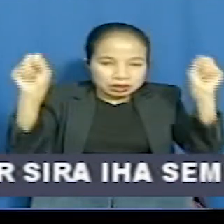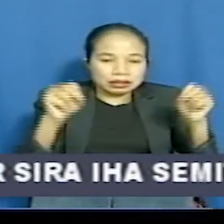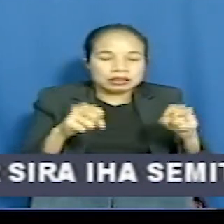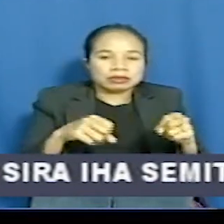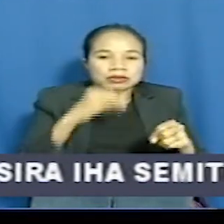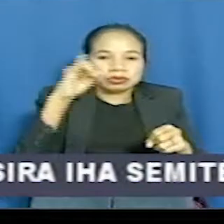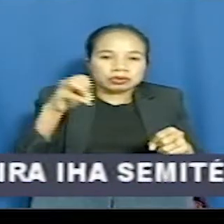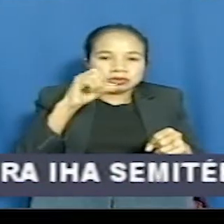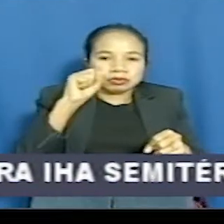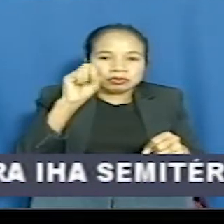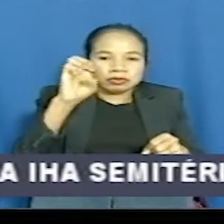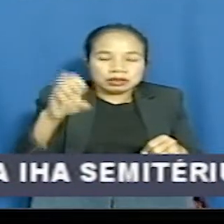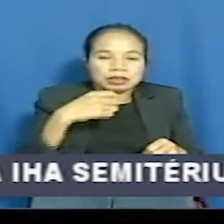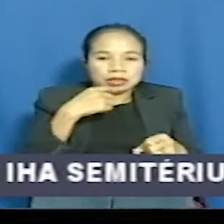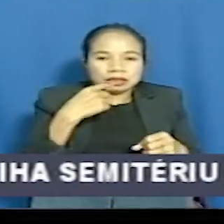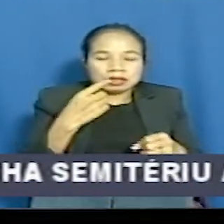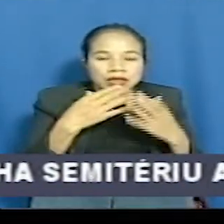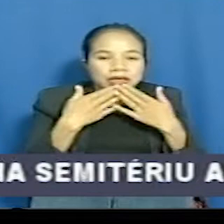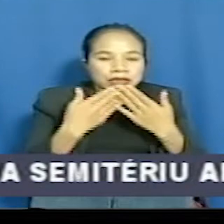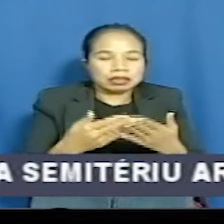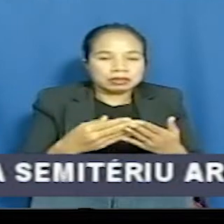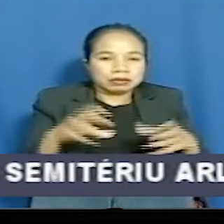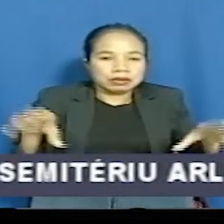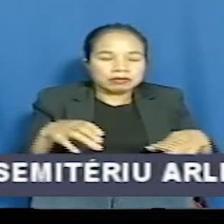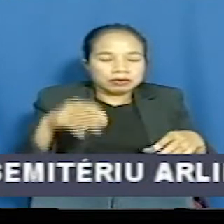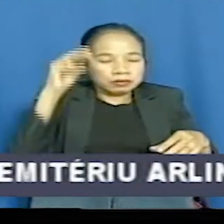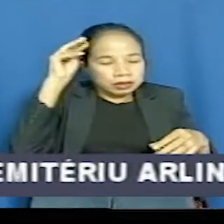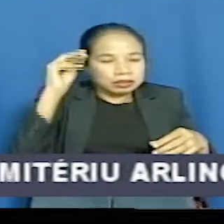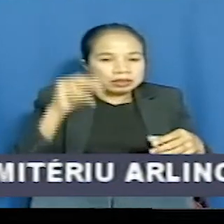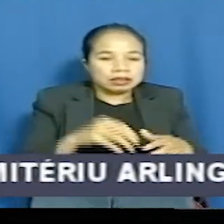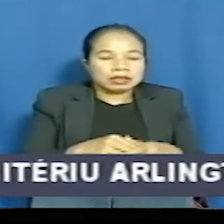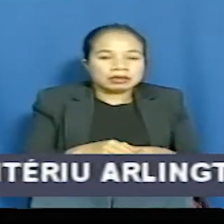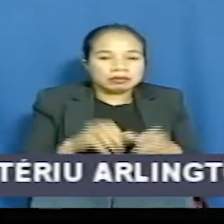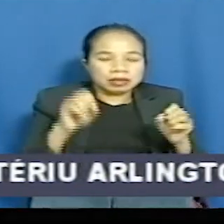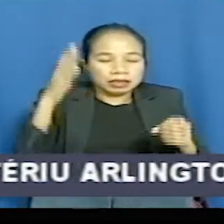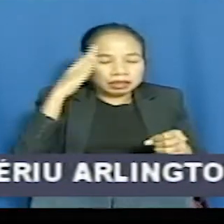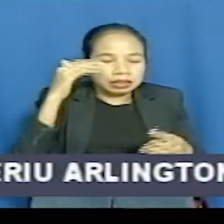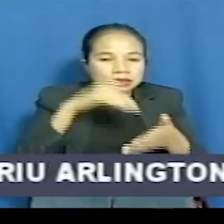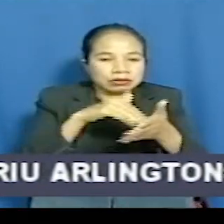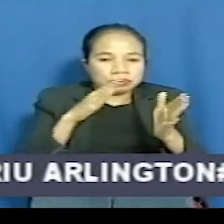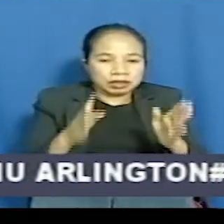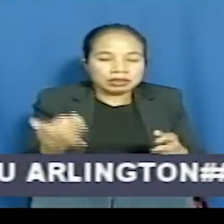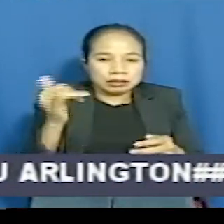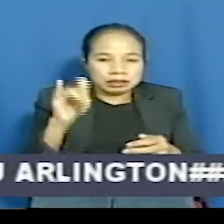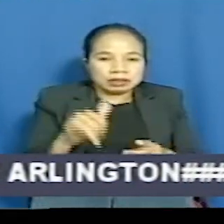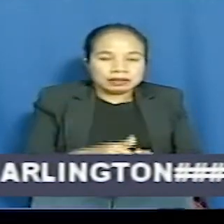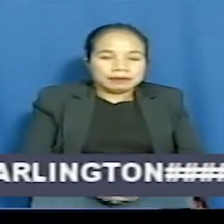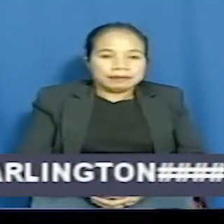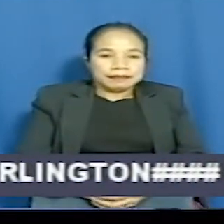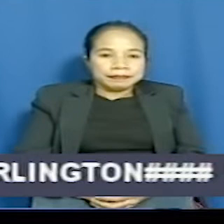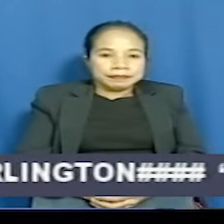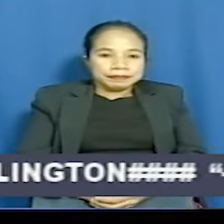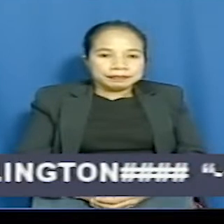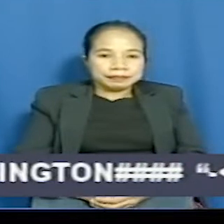José de Jesus, agradece a cooperação Ministério da União. A tua tene necessidade estudante Hirakne. Sirne pele